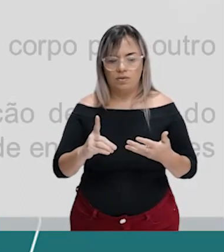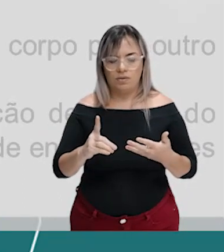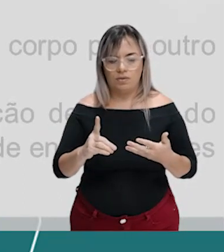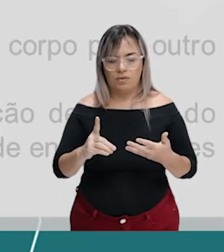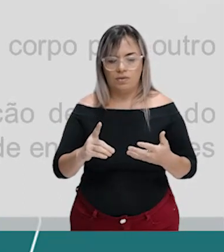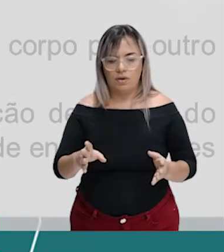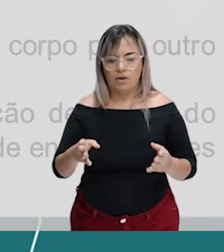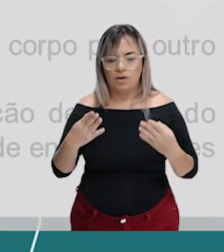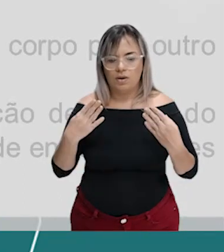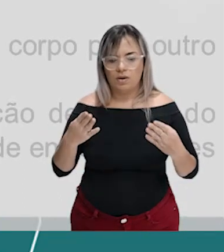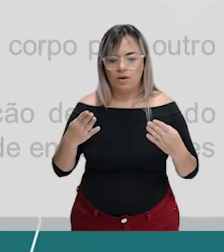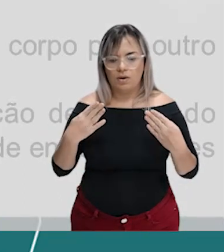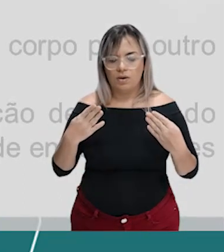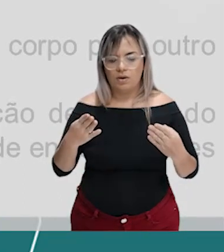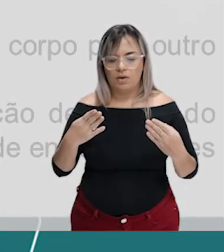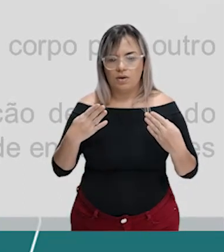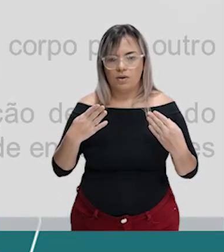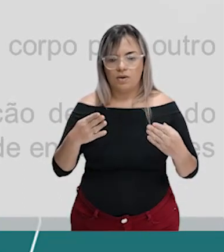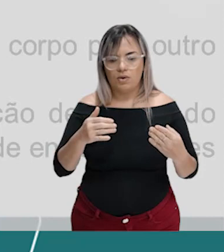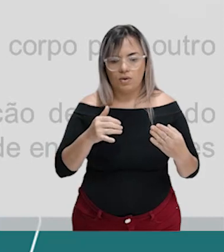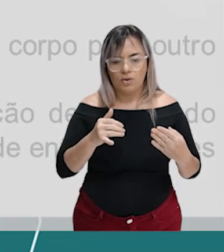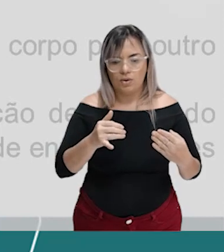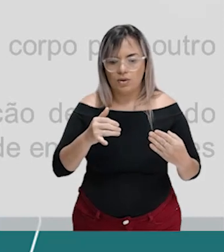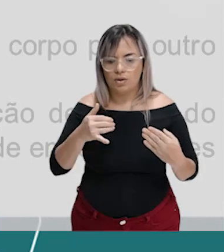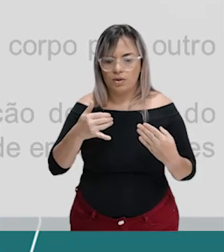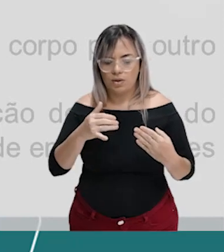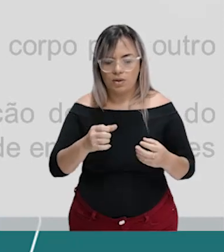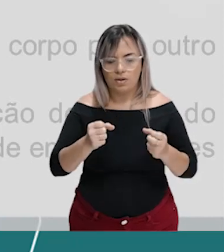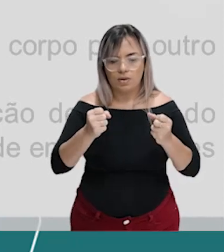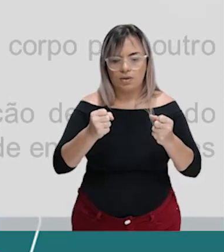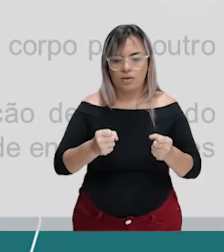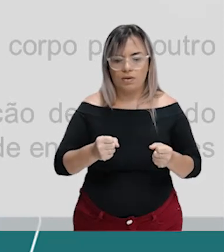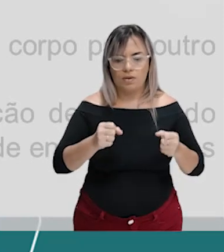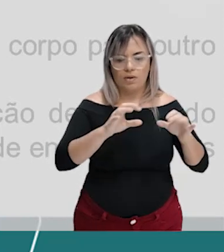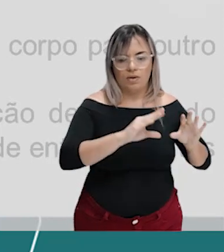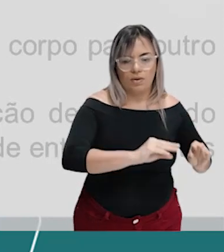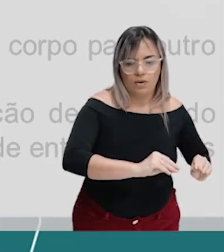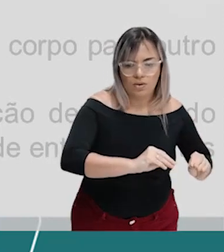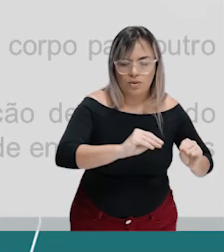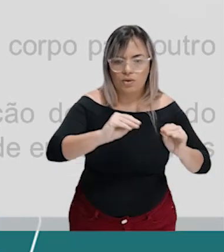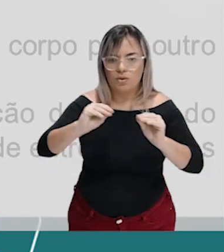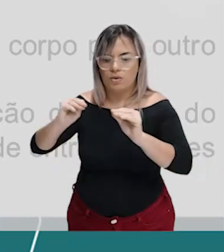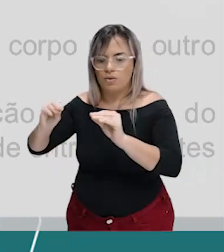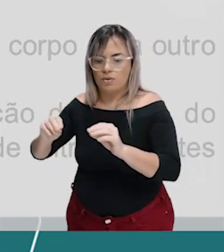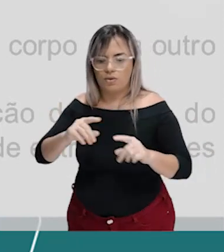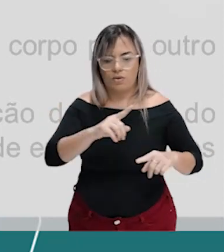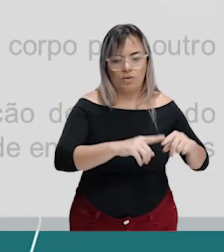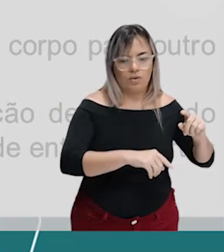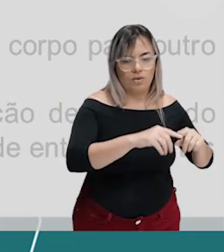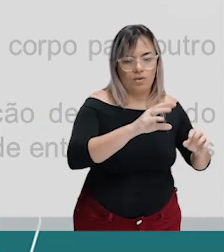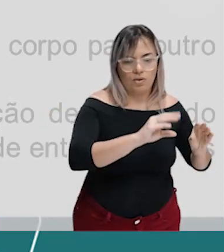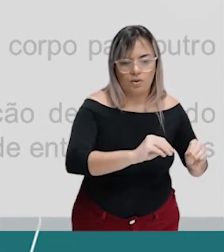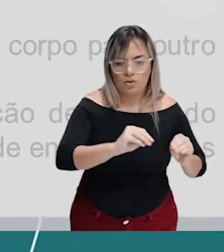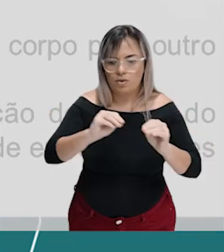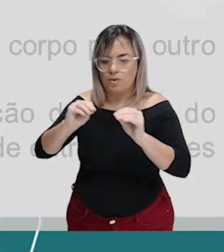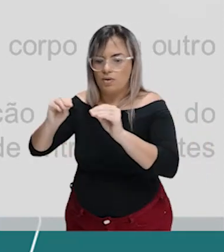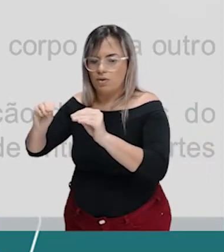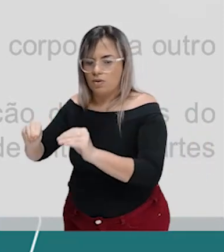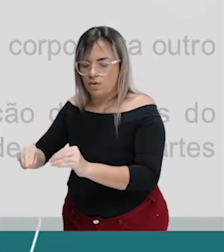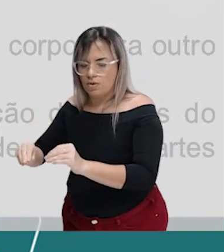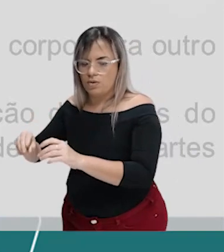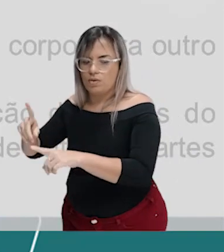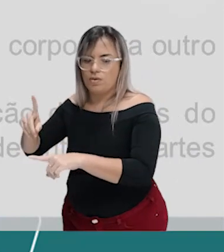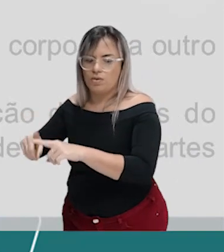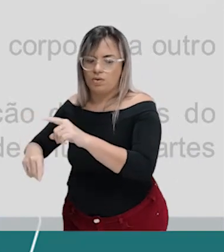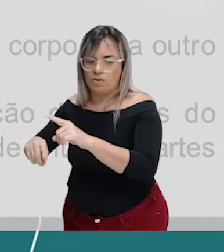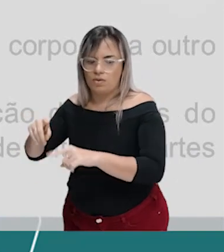pode se transferir de um corpo para o outro em virtude da diferença de temperatura entre eles. O calor